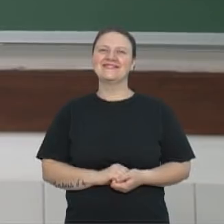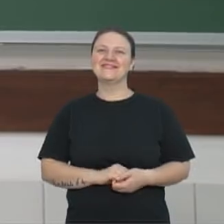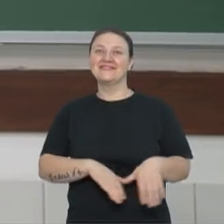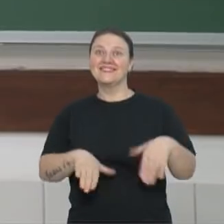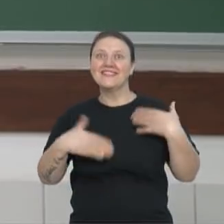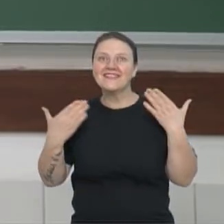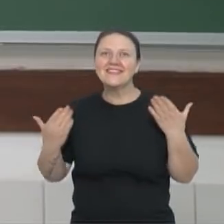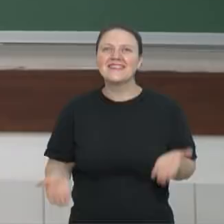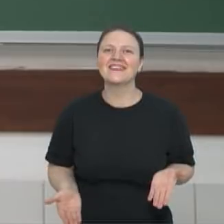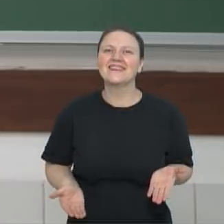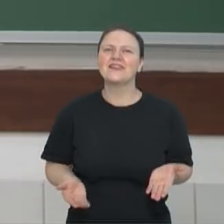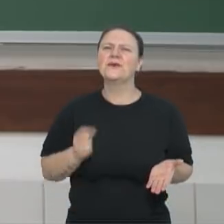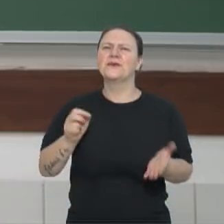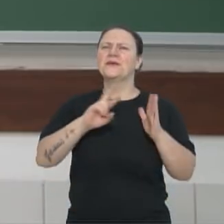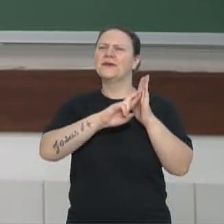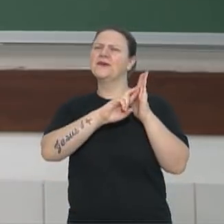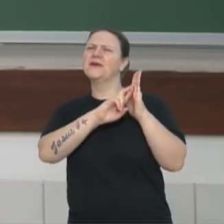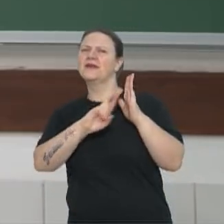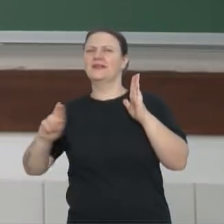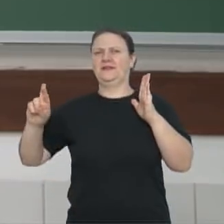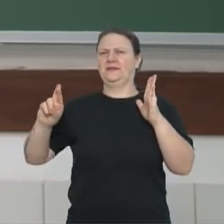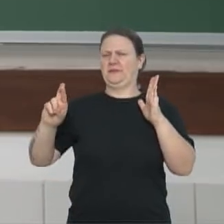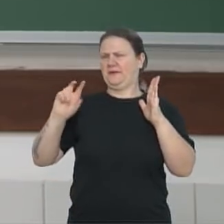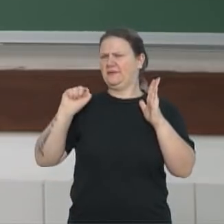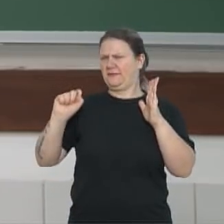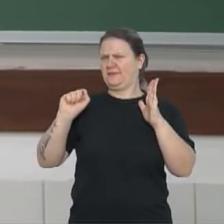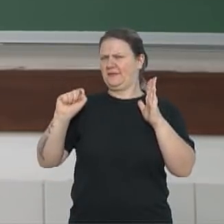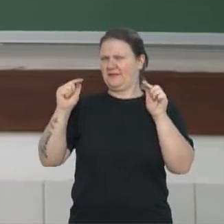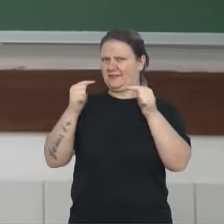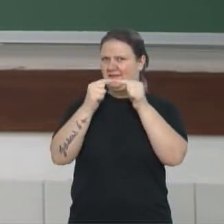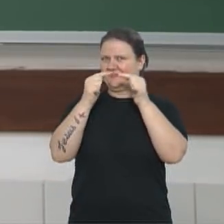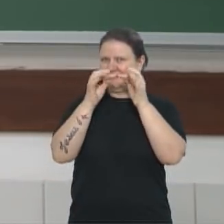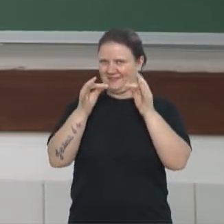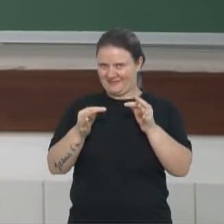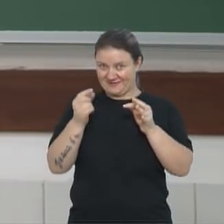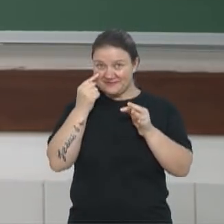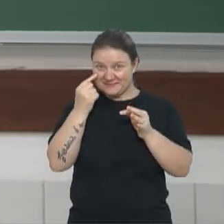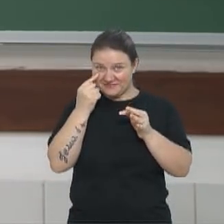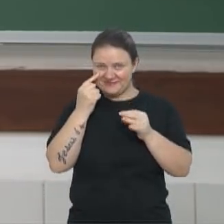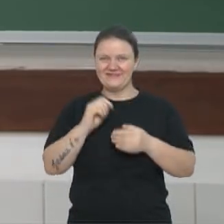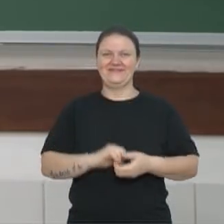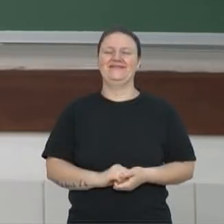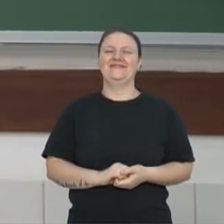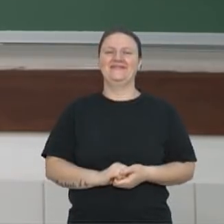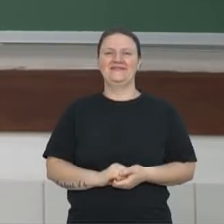E aí, gente, qual foi a resposta para essa questão? Vamos ver quem acertou?